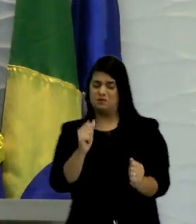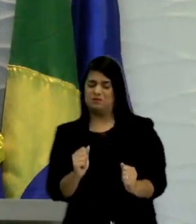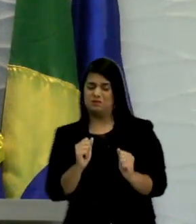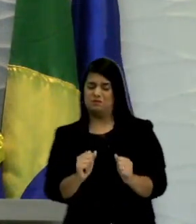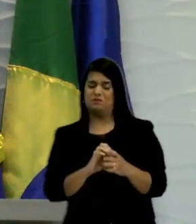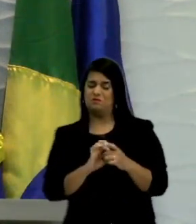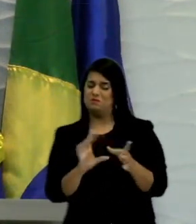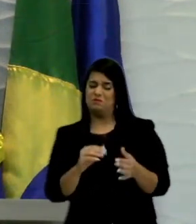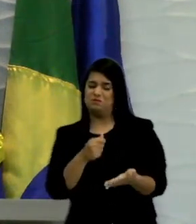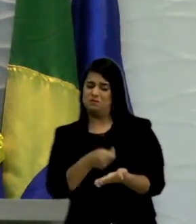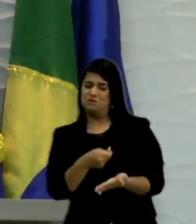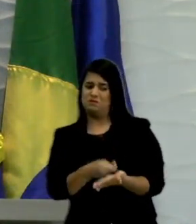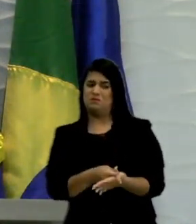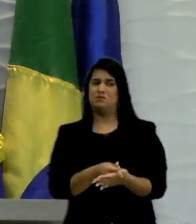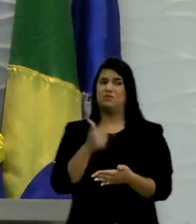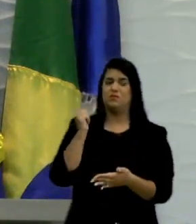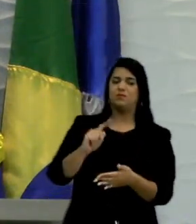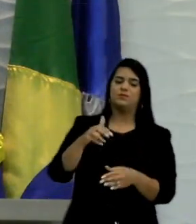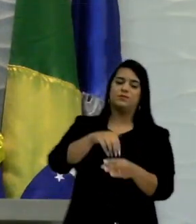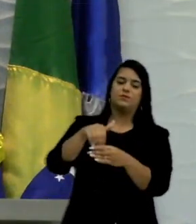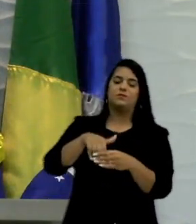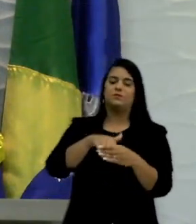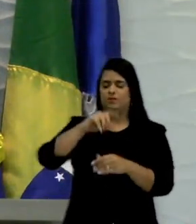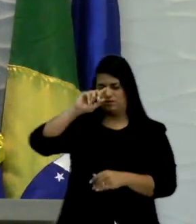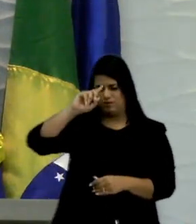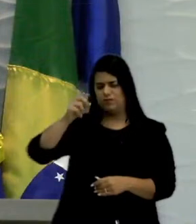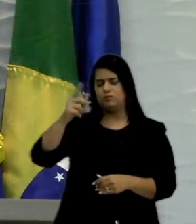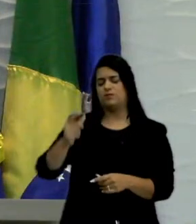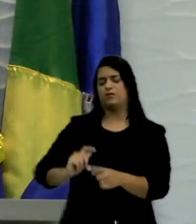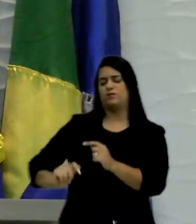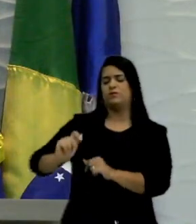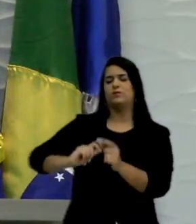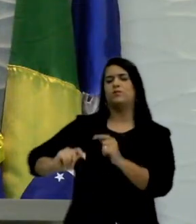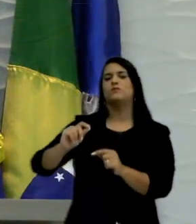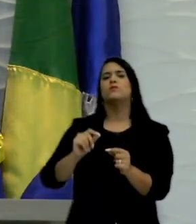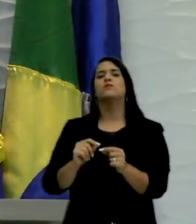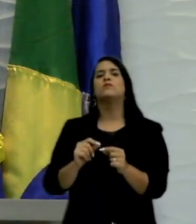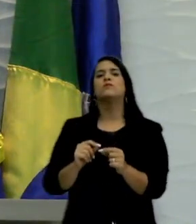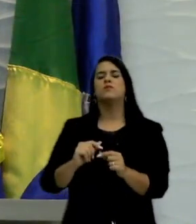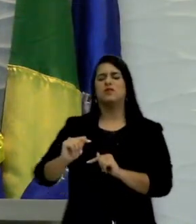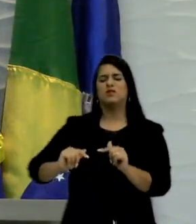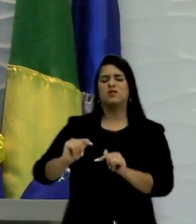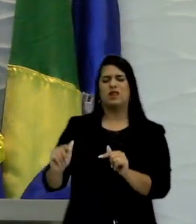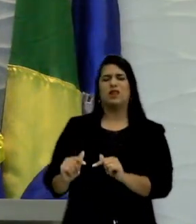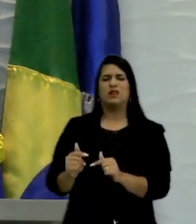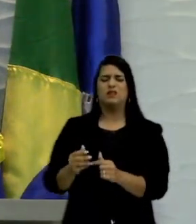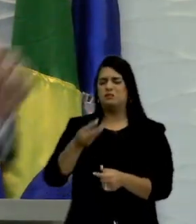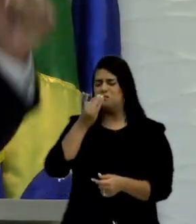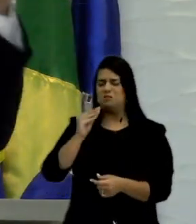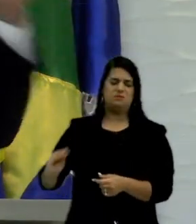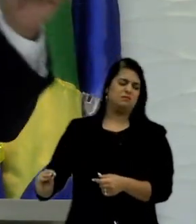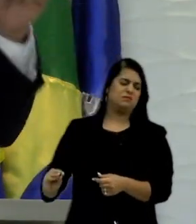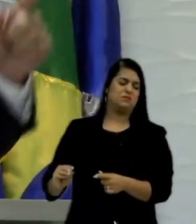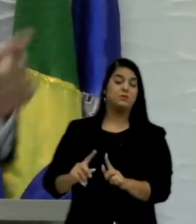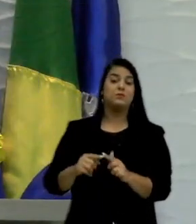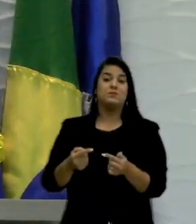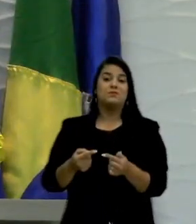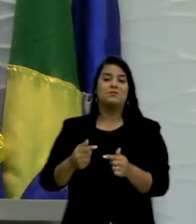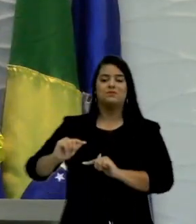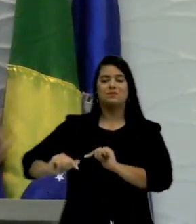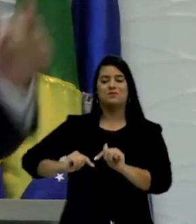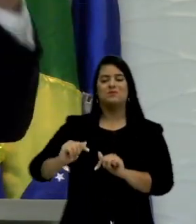e vencer as eleições no mando, no dinheiro e fazendo com que o trabalho seja desvalorizado. Mas o trabalho vai